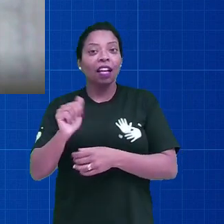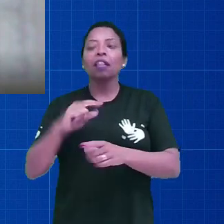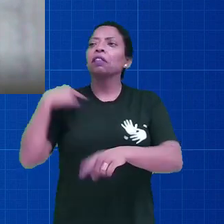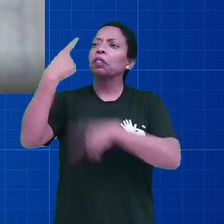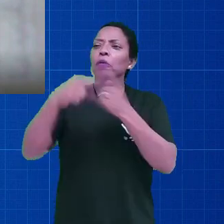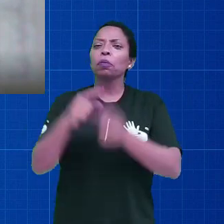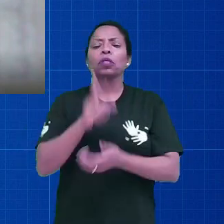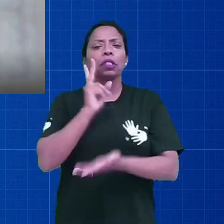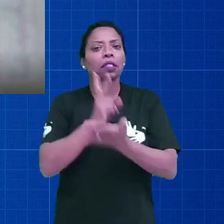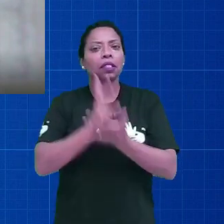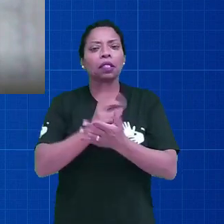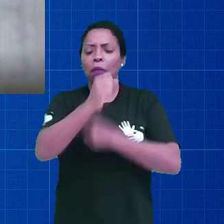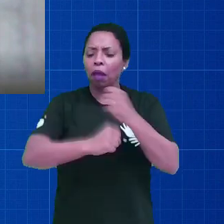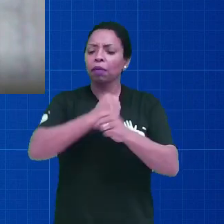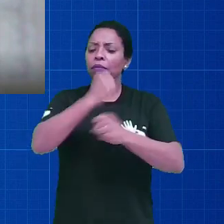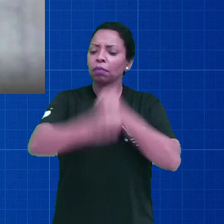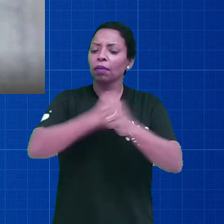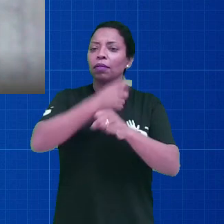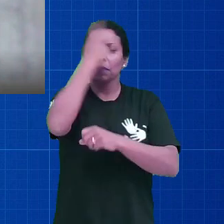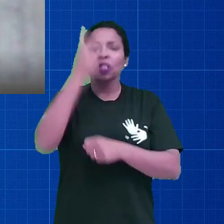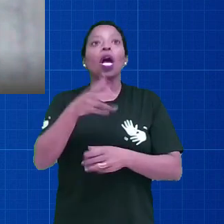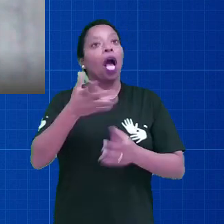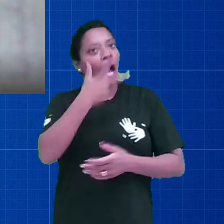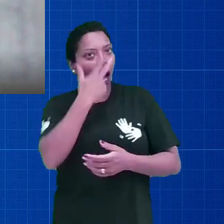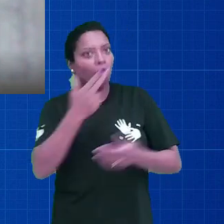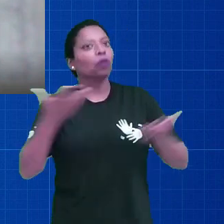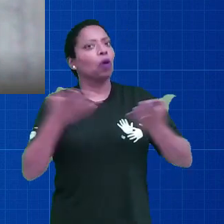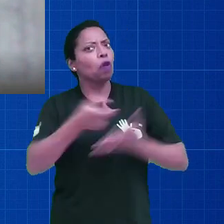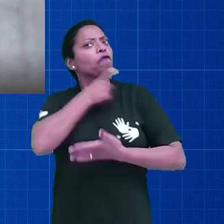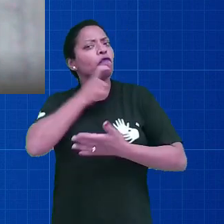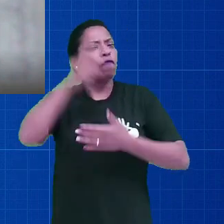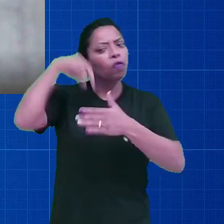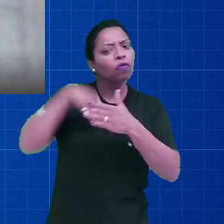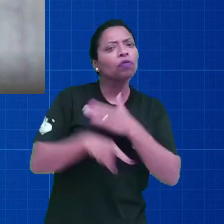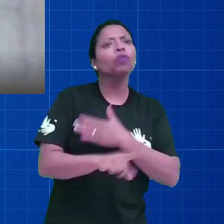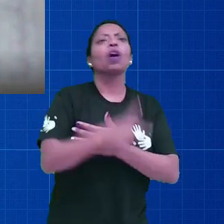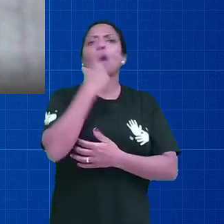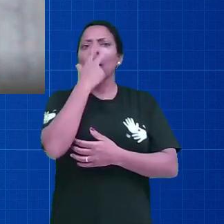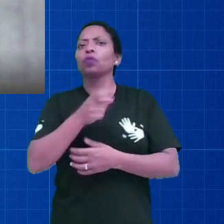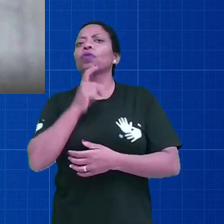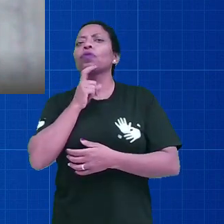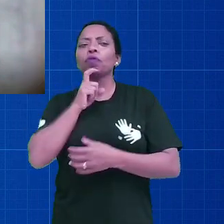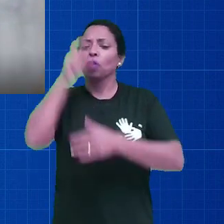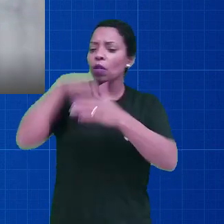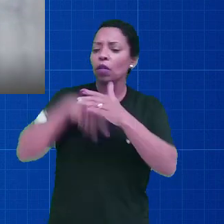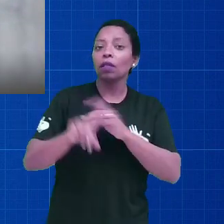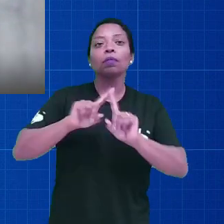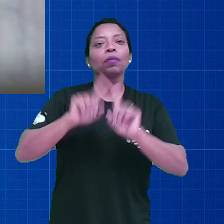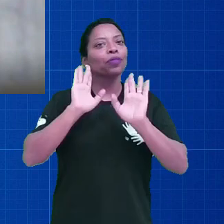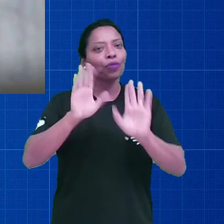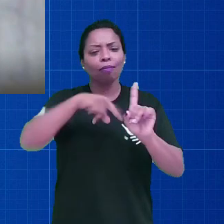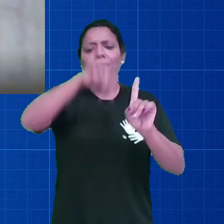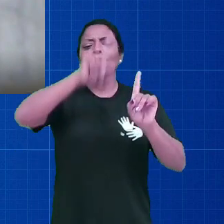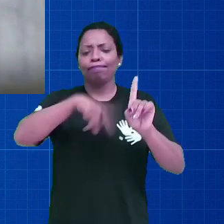fica, não, mas esse inverno vai ser muito forte, o próximo inverno tudo indica que nós vamos passar muito frio. E nós já passamos por esses